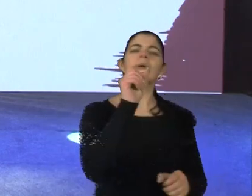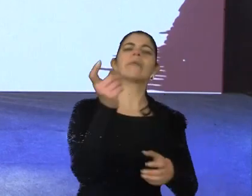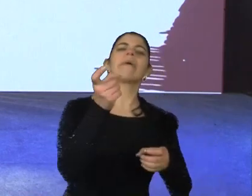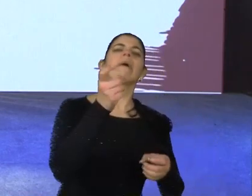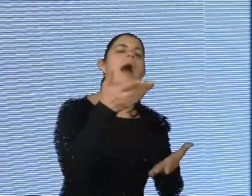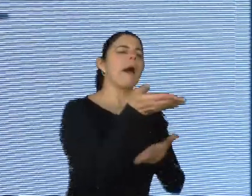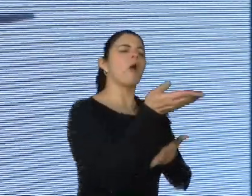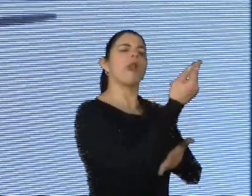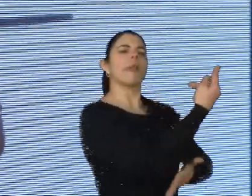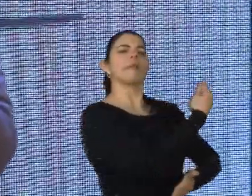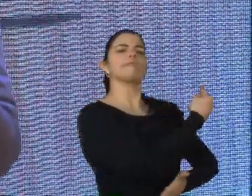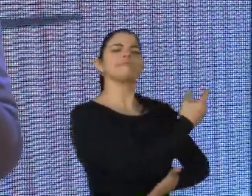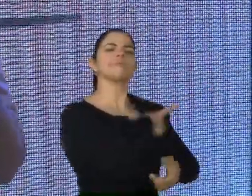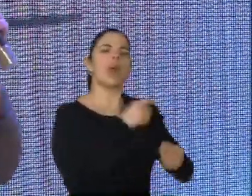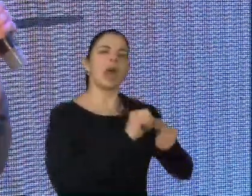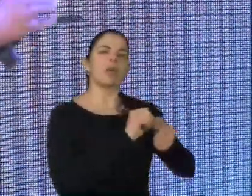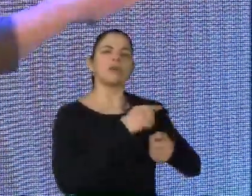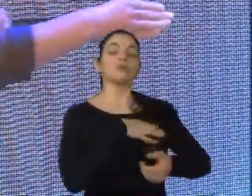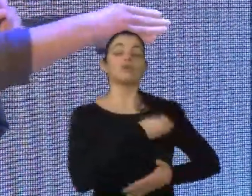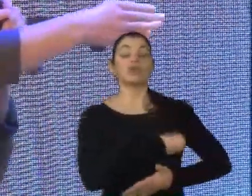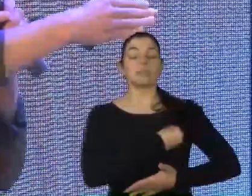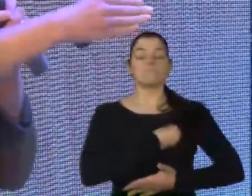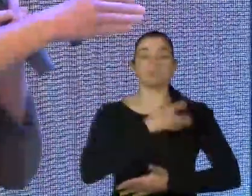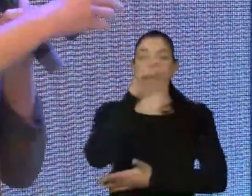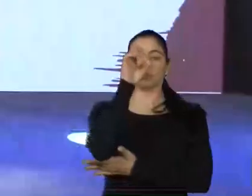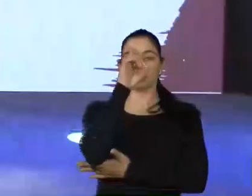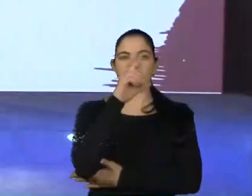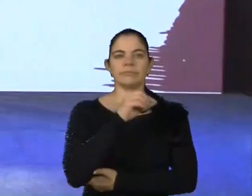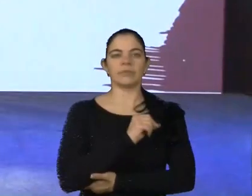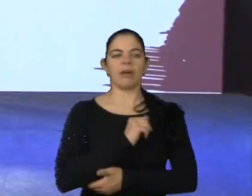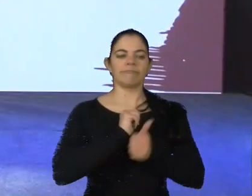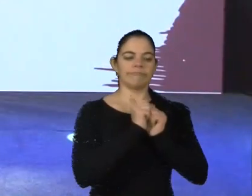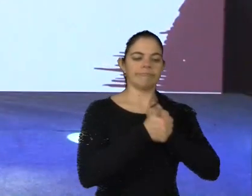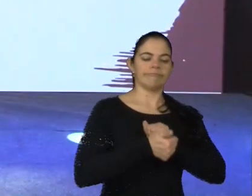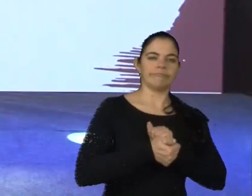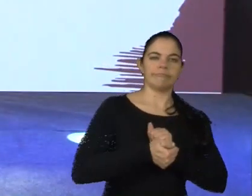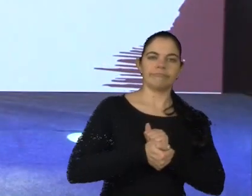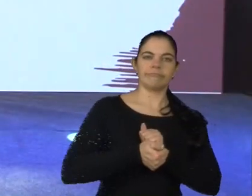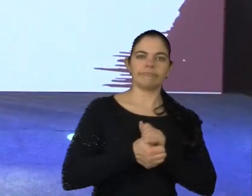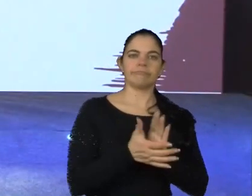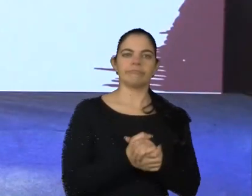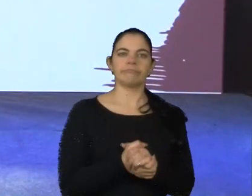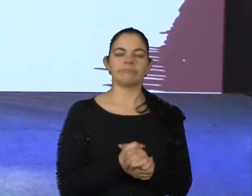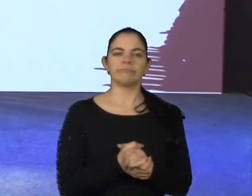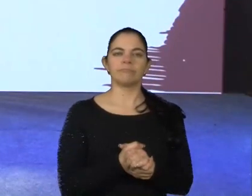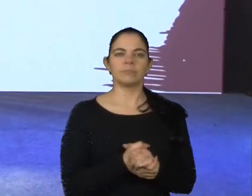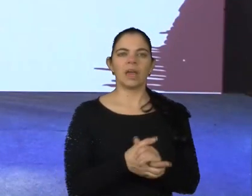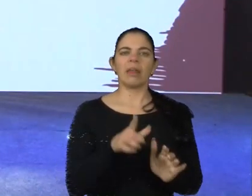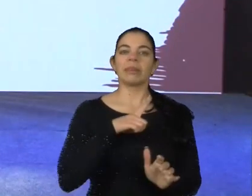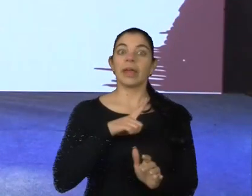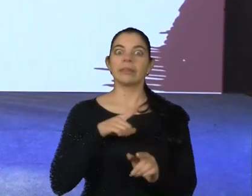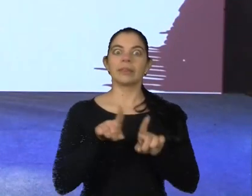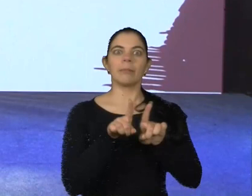aqui em relação ao nosso dia a dia da nossa vida? Atividade física, aqui tem o bonequinho